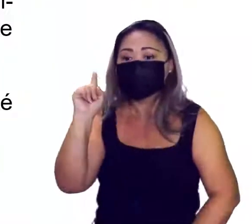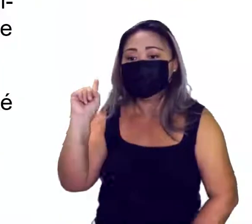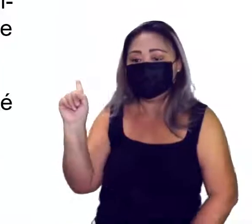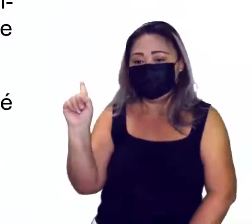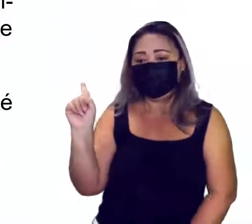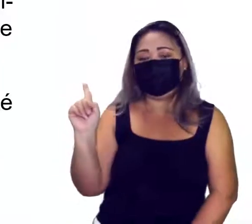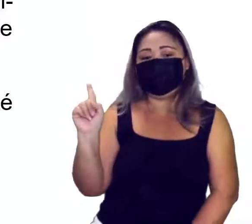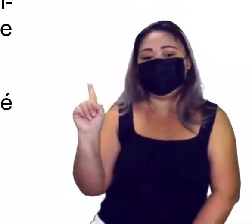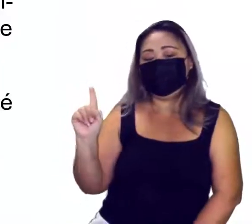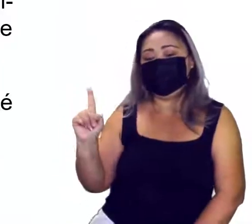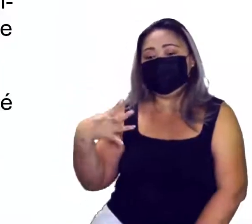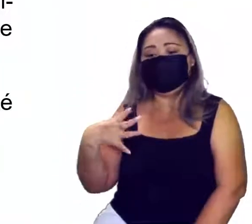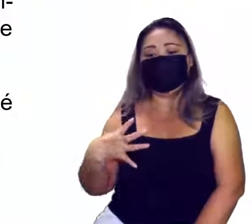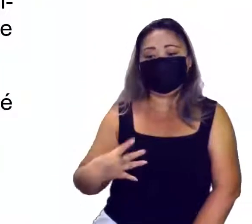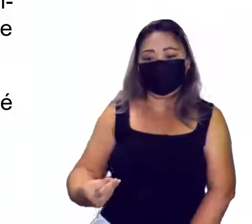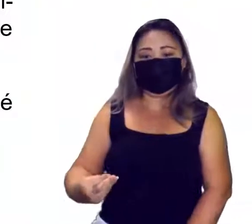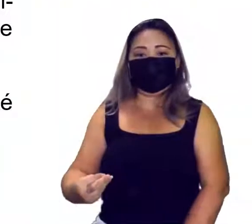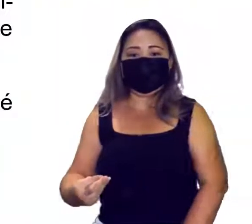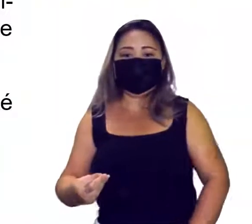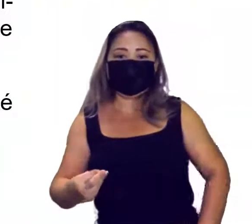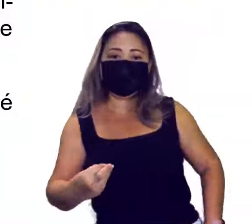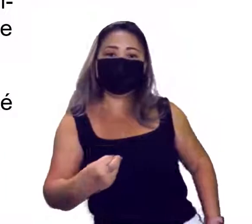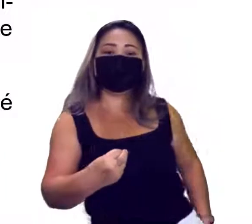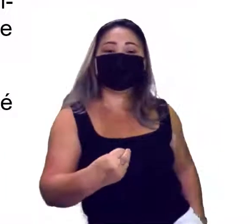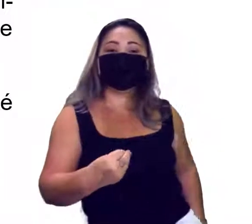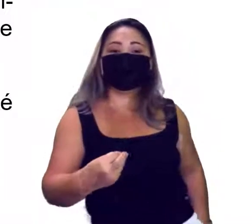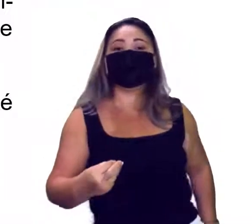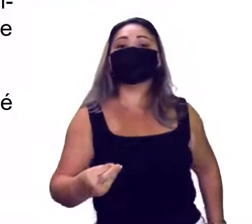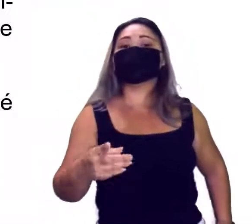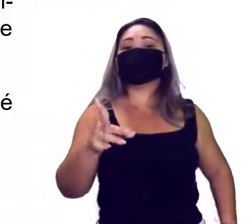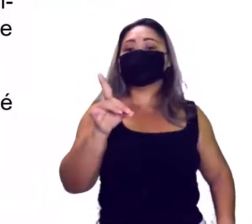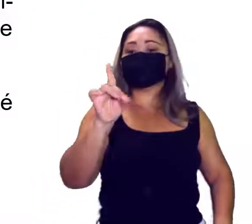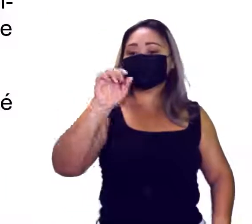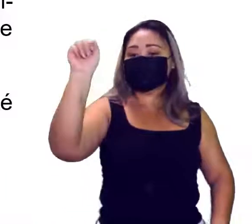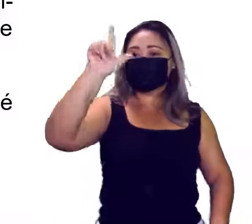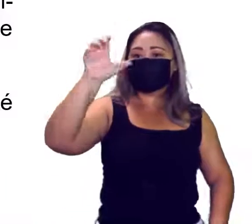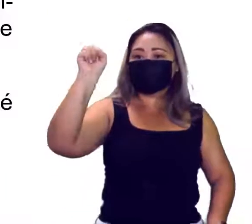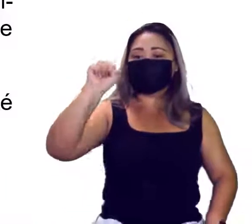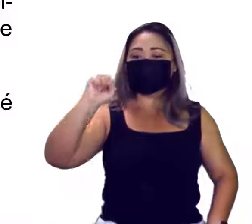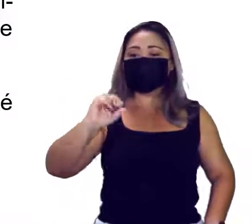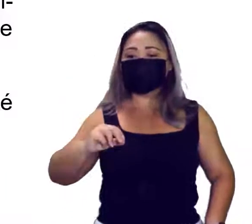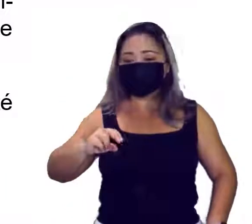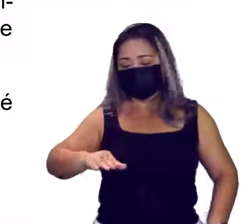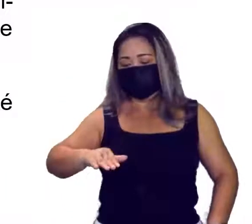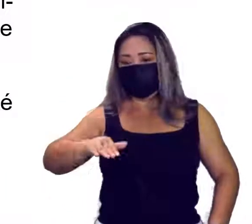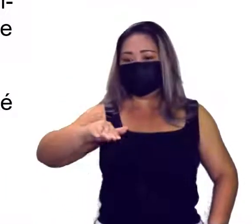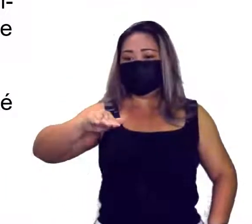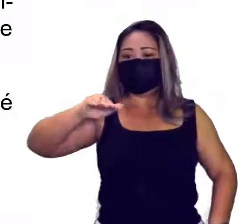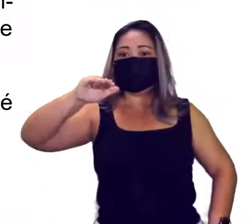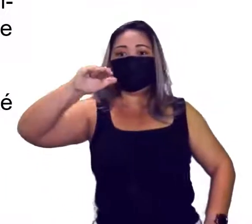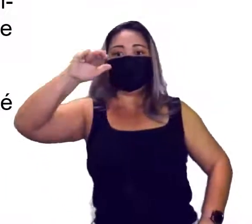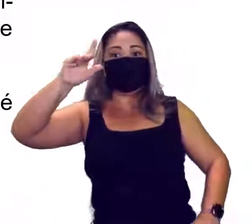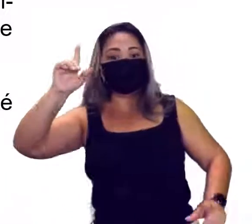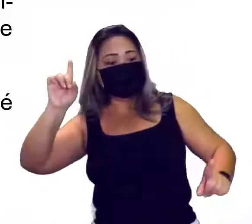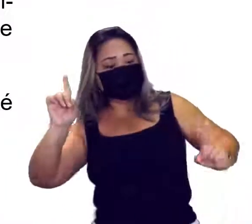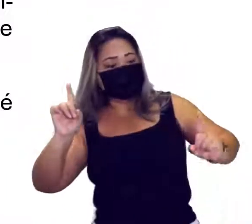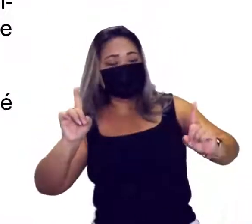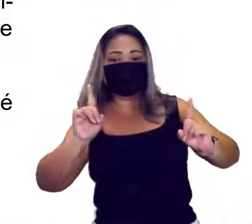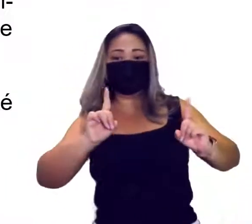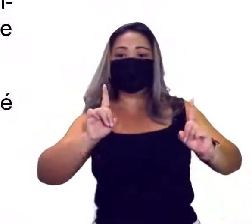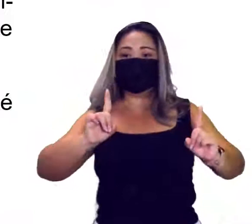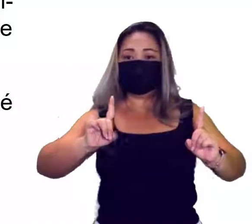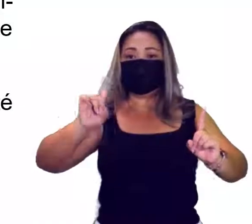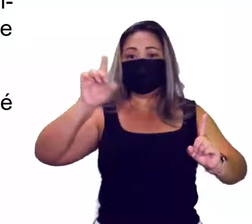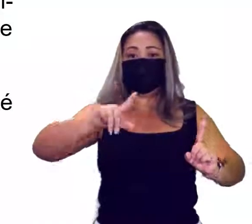foi criado longe do Olimpo. E quando cresceu, ele enfrentou seu pai. O deus do trovão